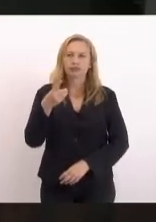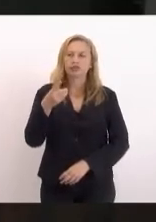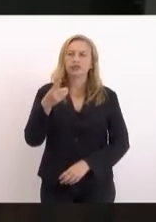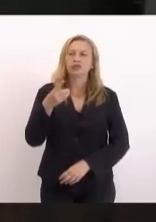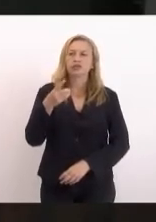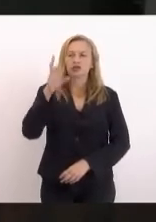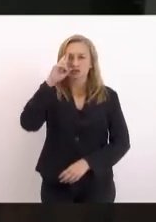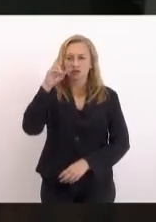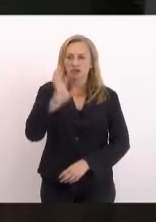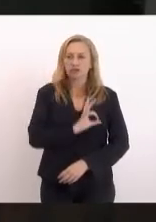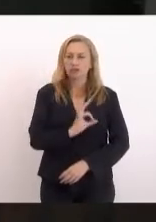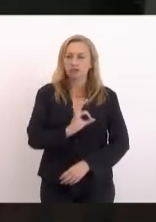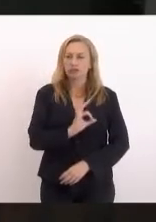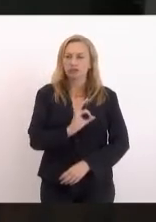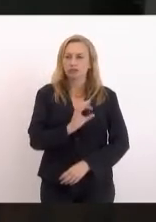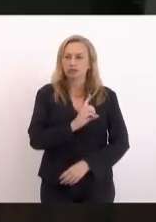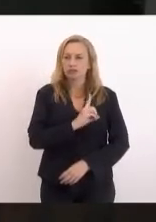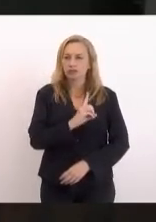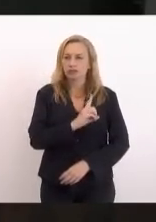Delegado Carlos Augusto.